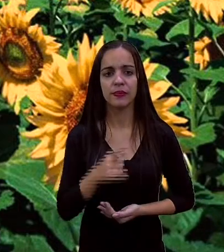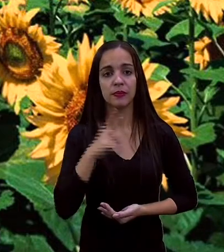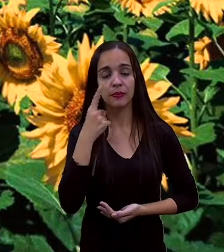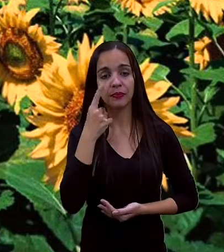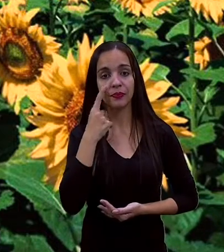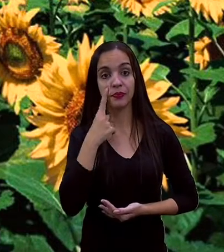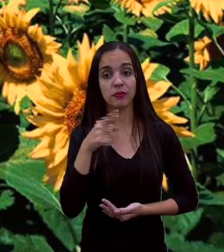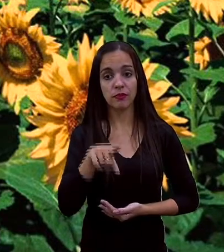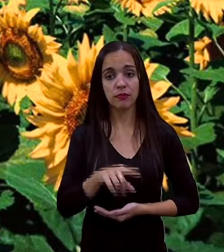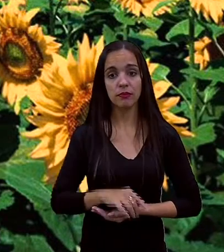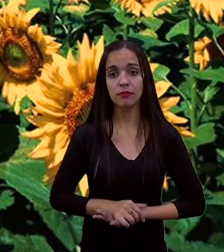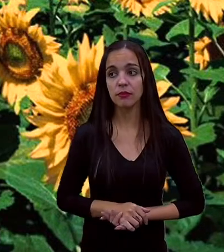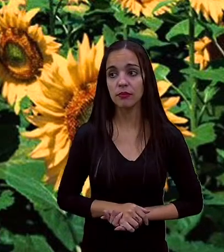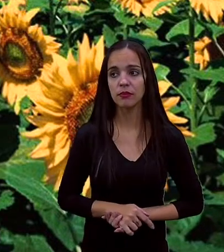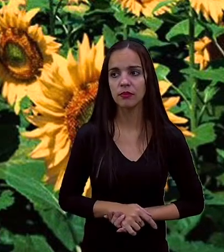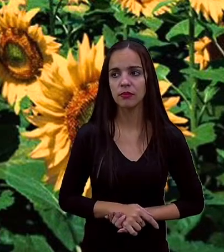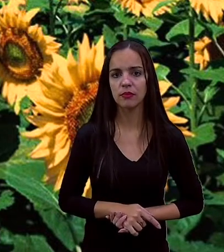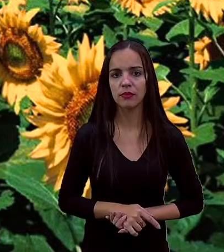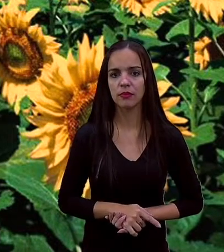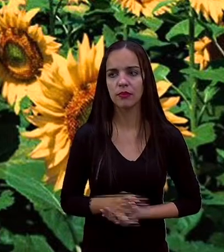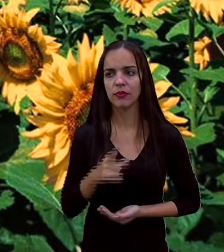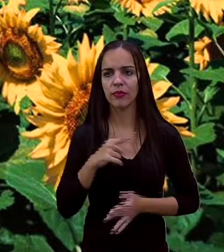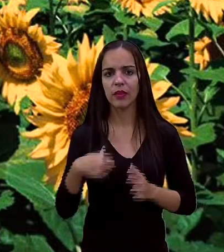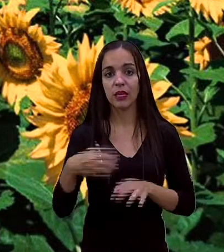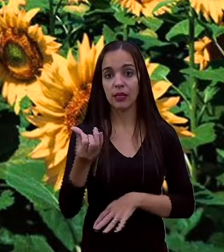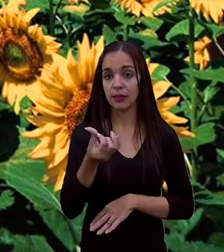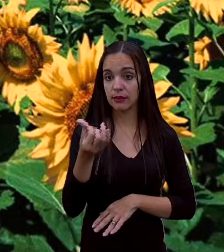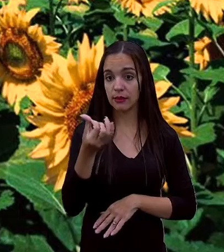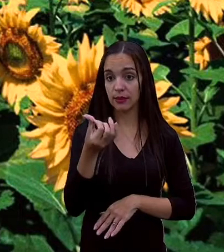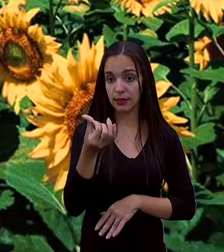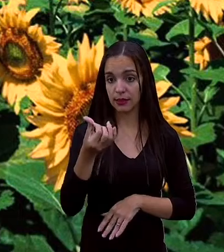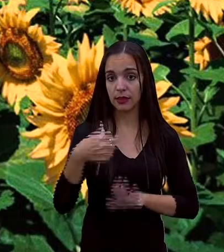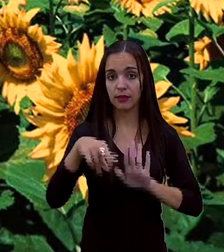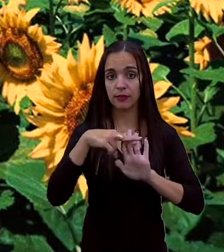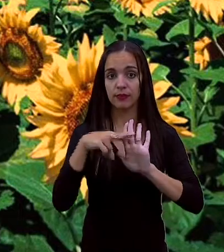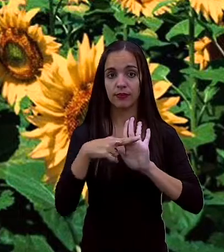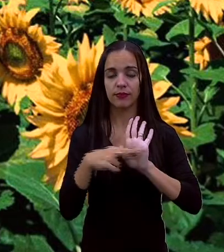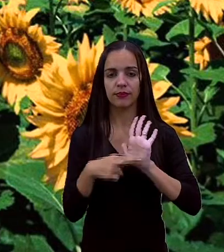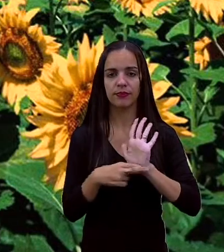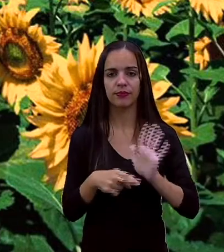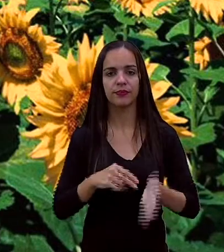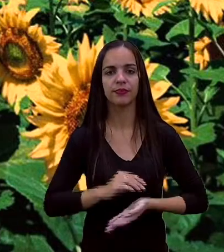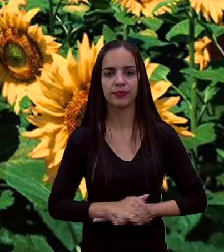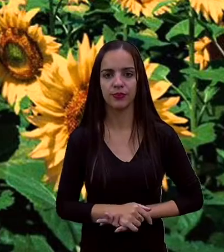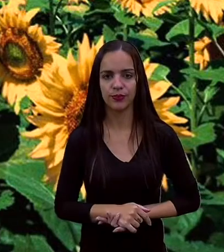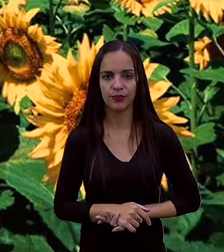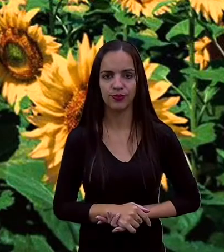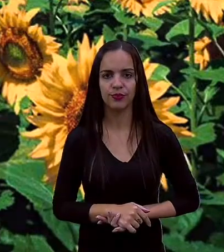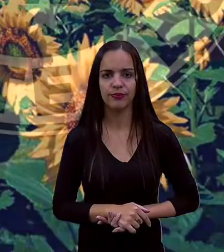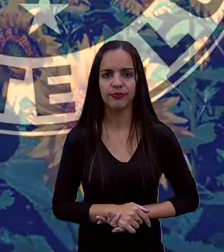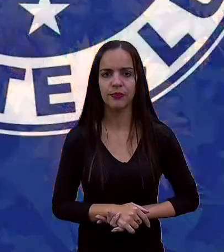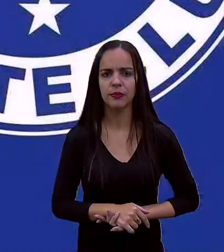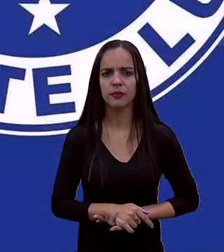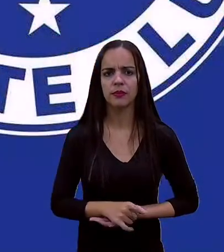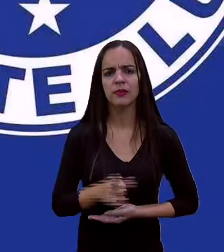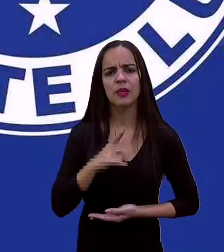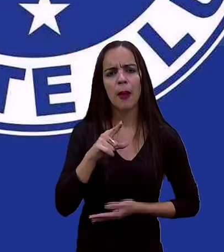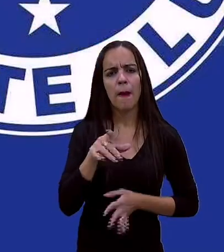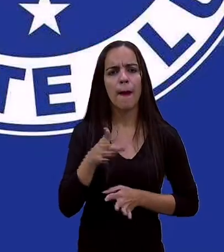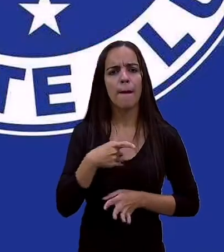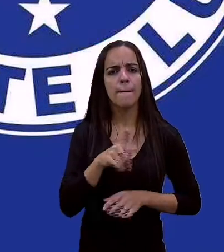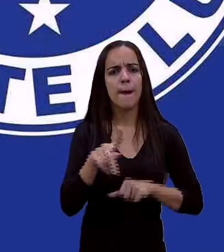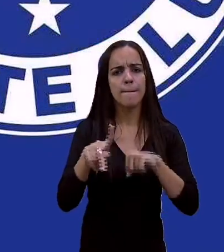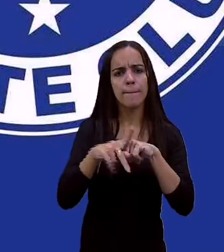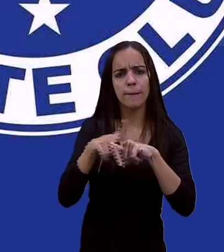certo? Sexta regrinha, a preposição seguida de gerúndio. Vamos